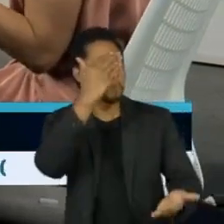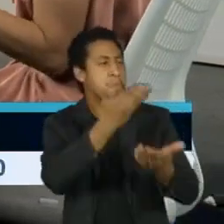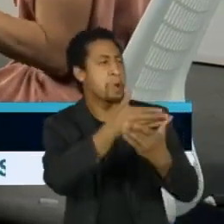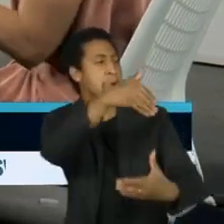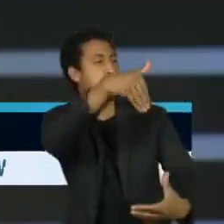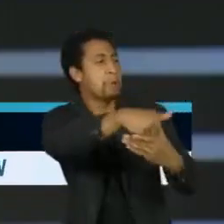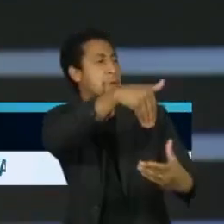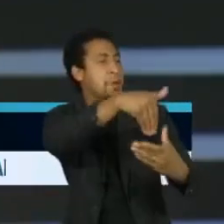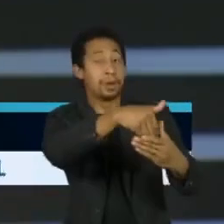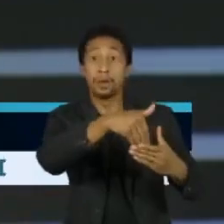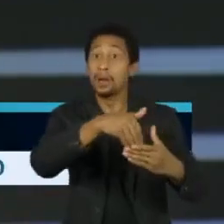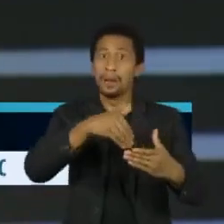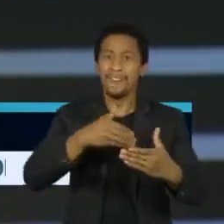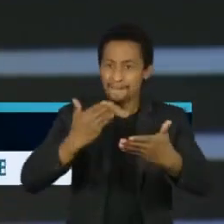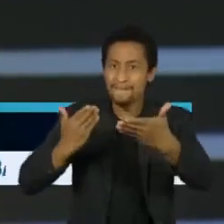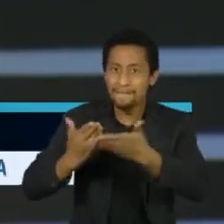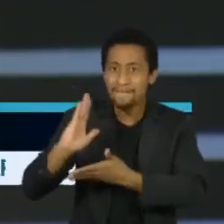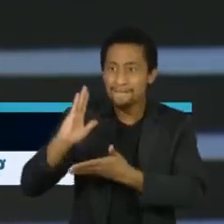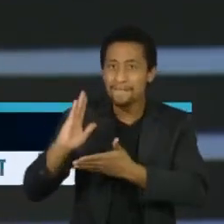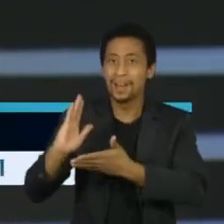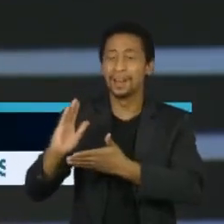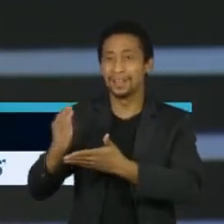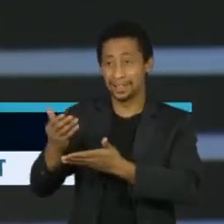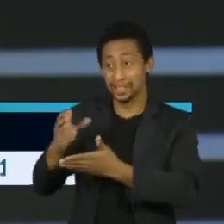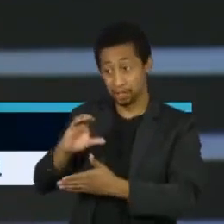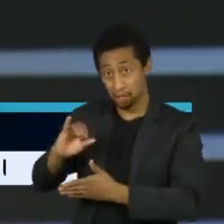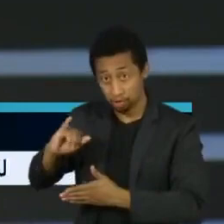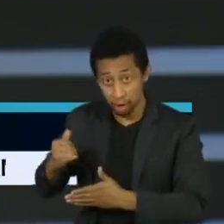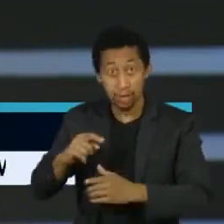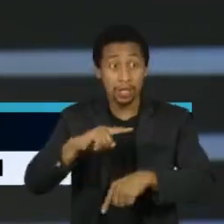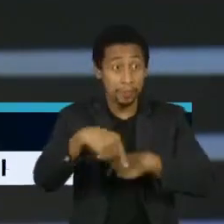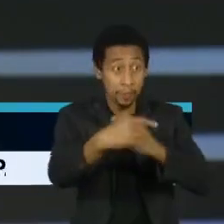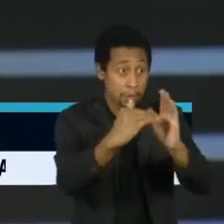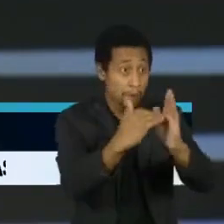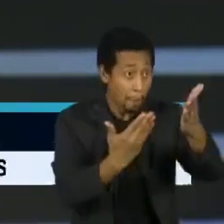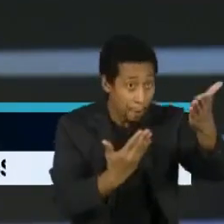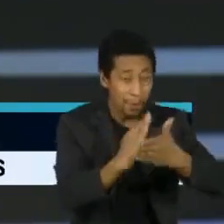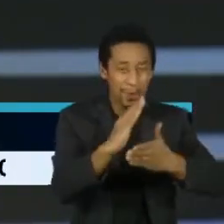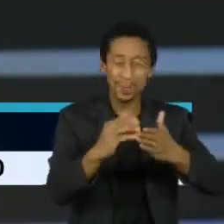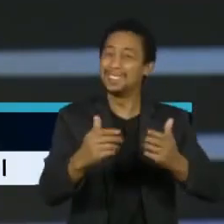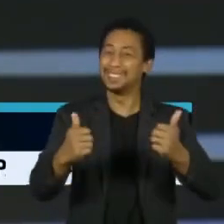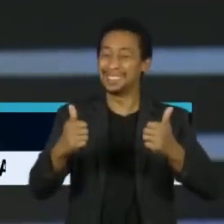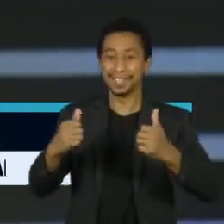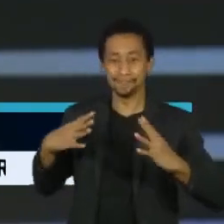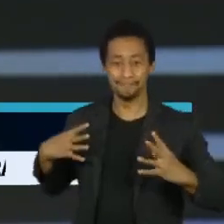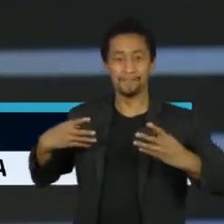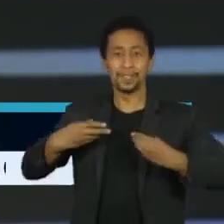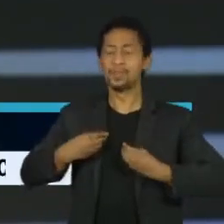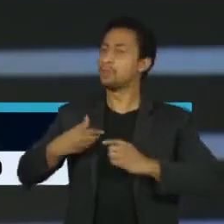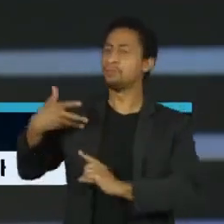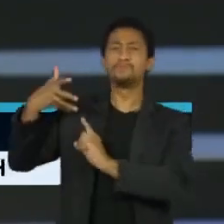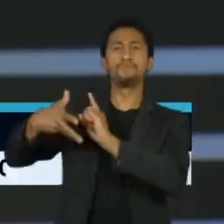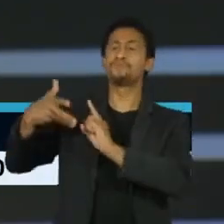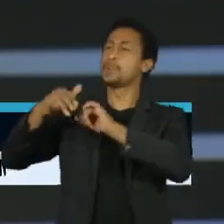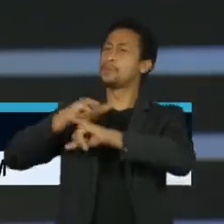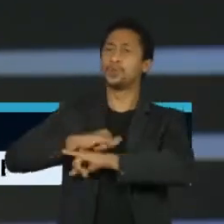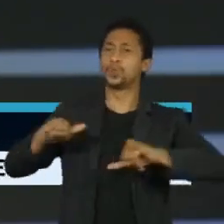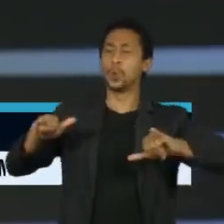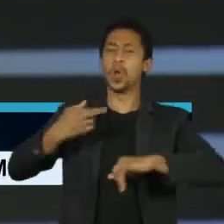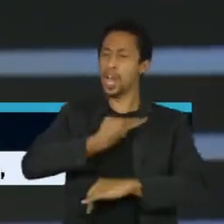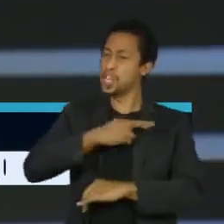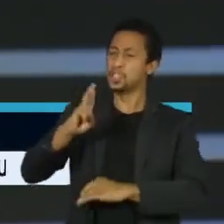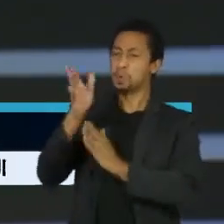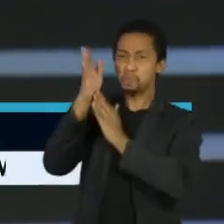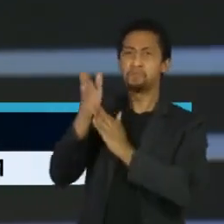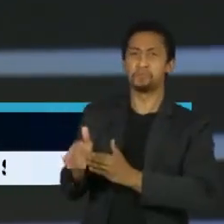observou, chegou lá ele já de posse do título de ministro e daí ele deixou claro qual que é a prioridade dele. Para mim, ficou